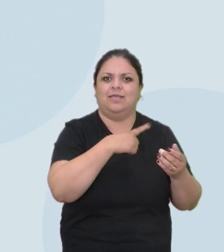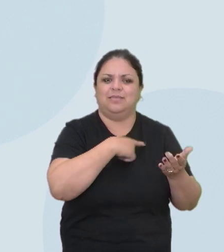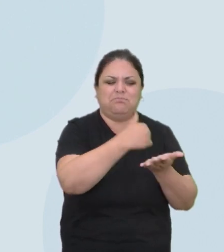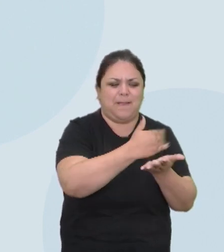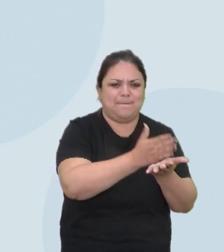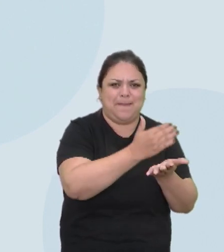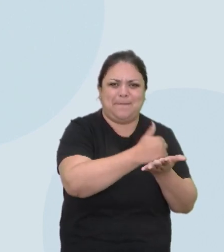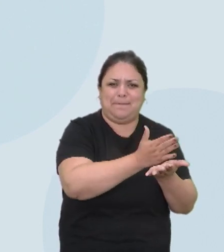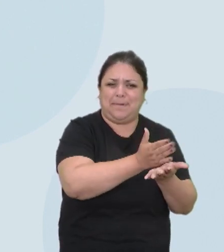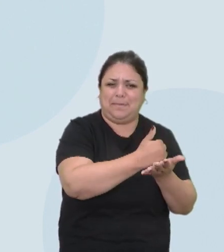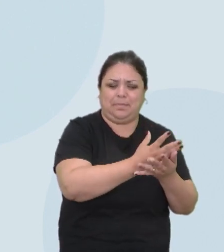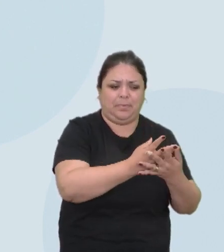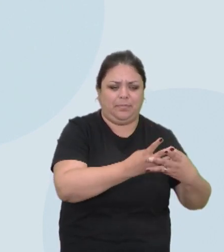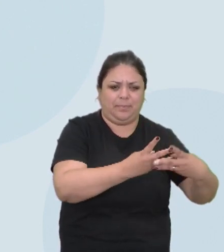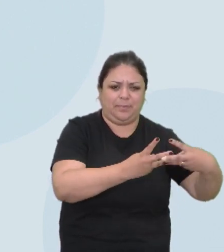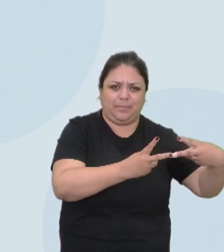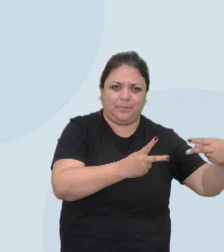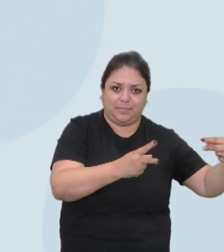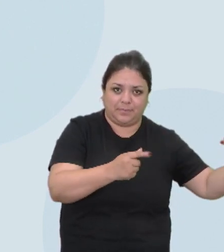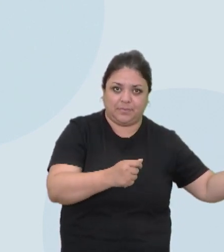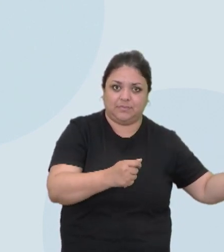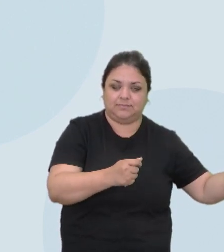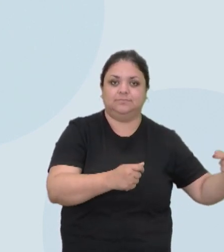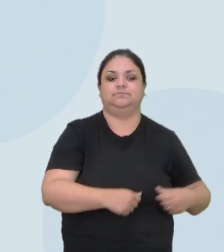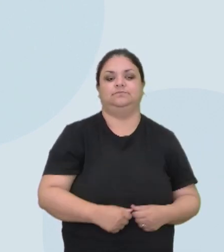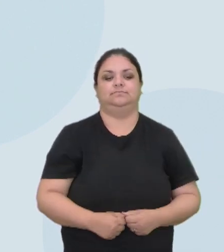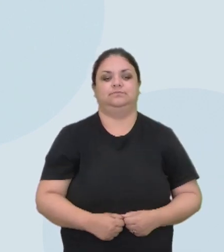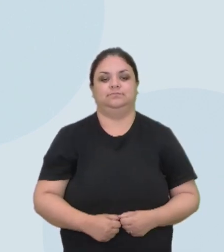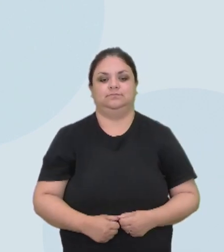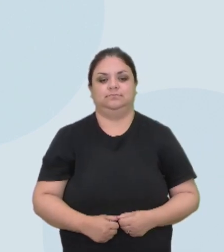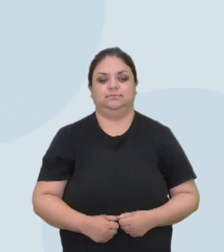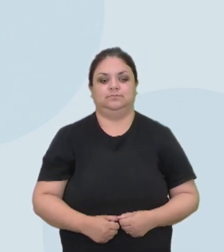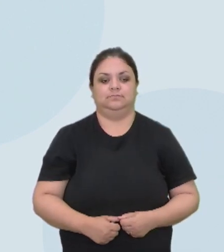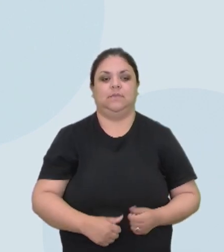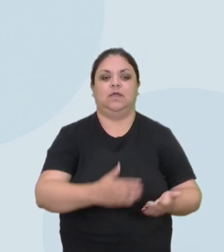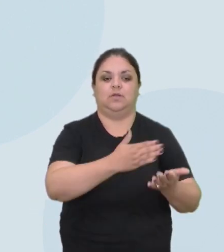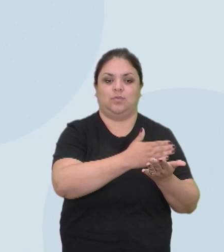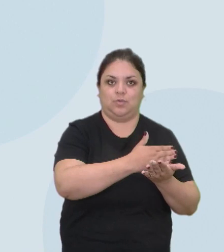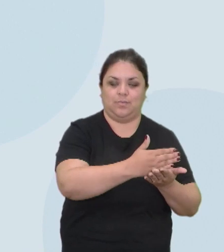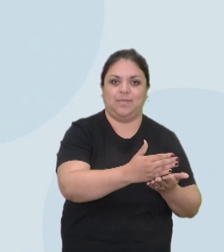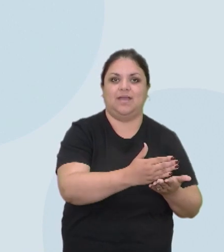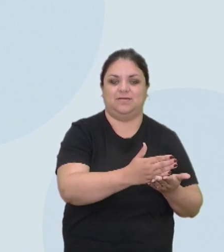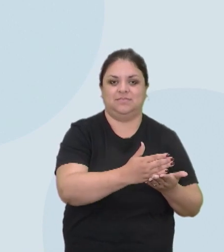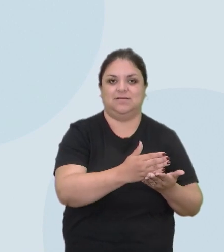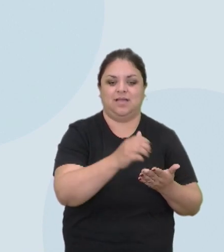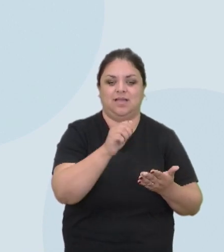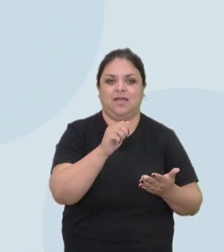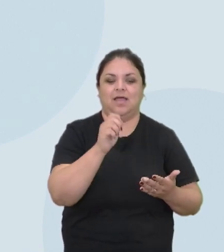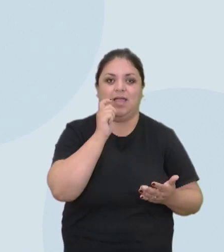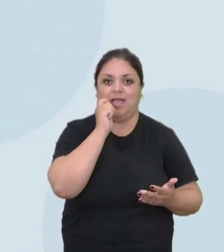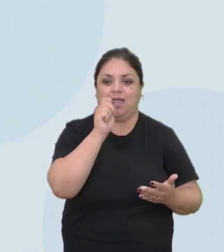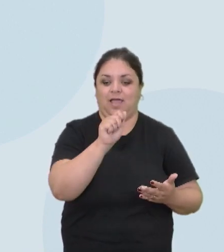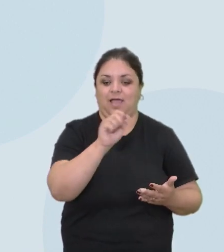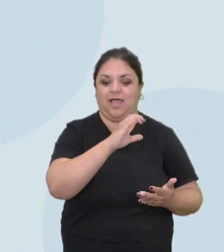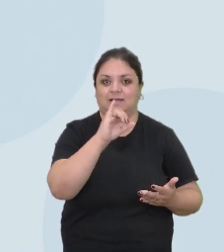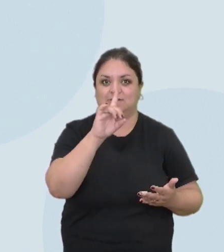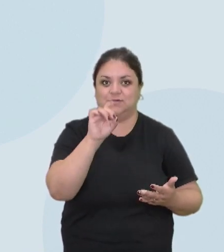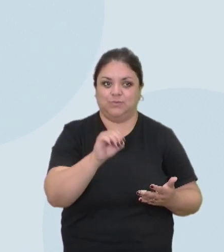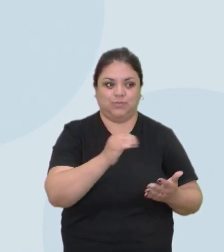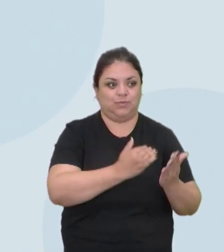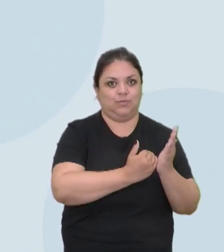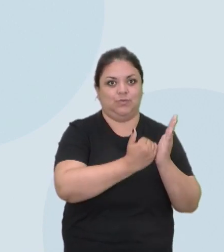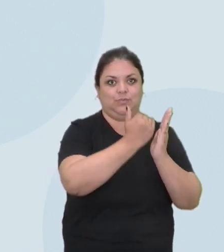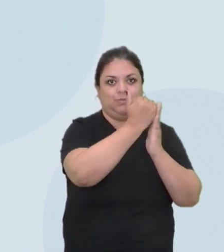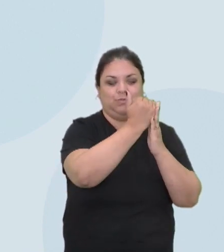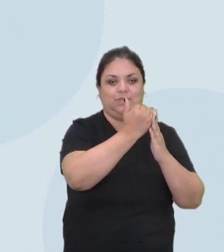que foi inserida na composteira, com a produção de ácidos e calor. Nesse primeiro momento, né, com